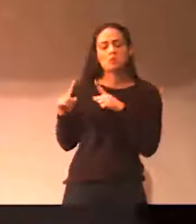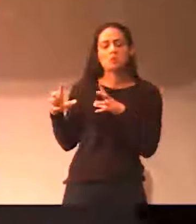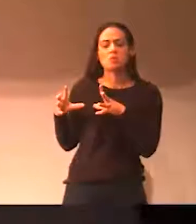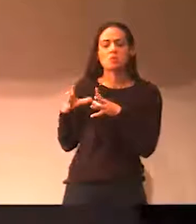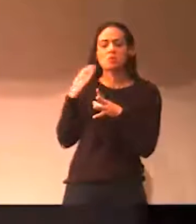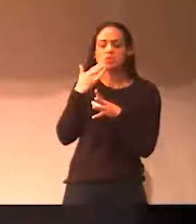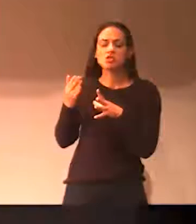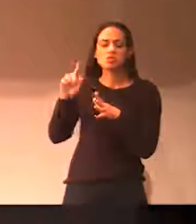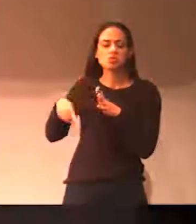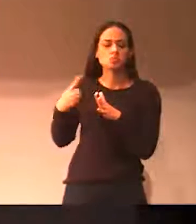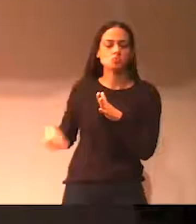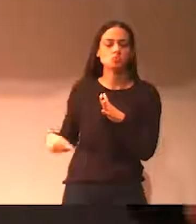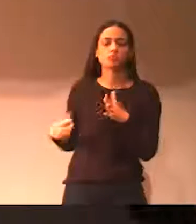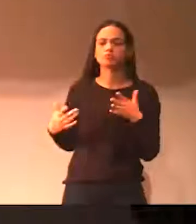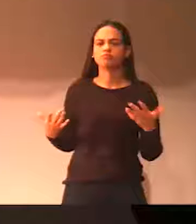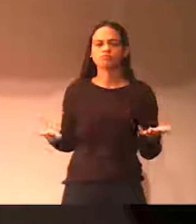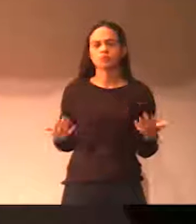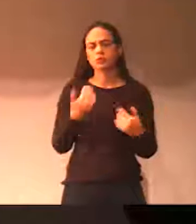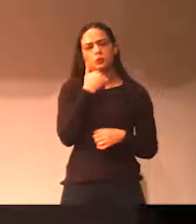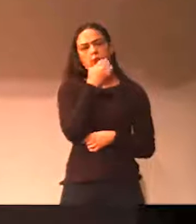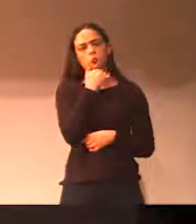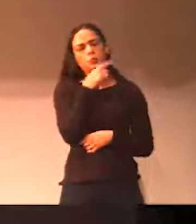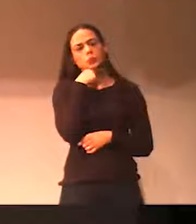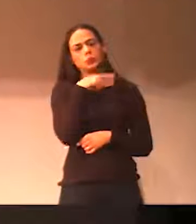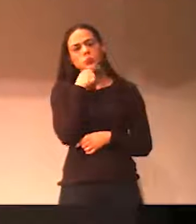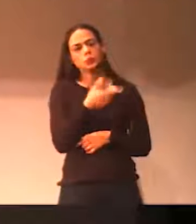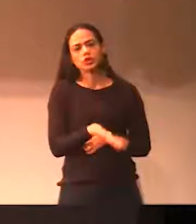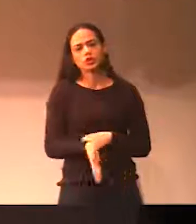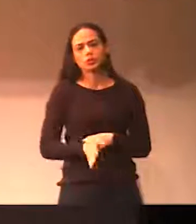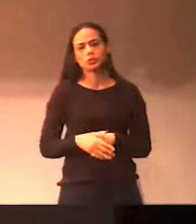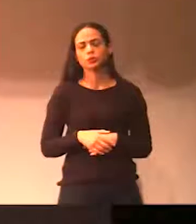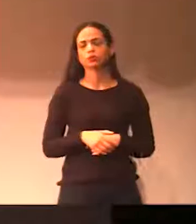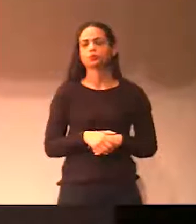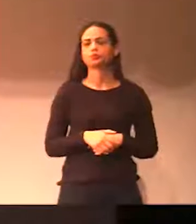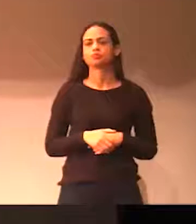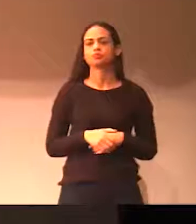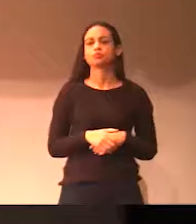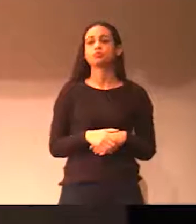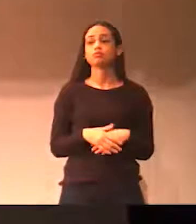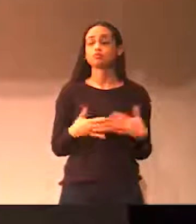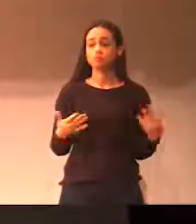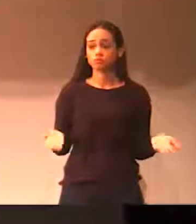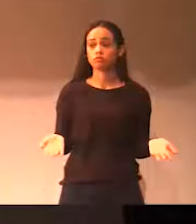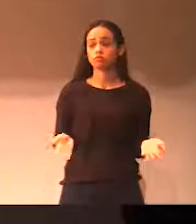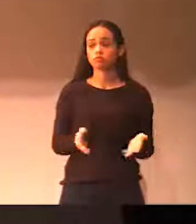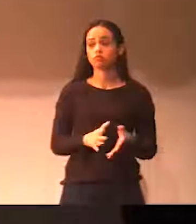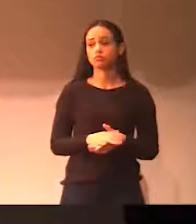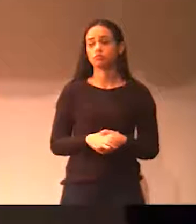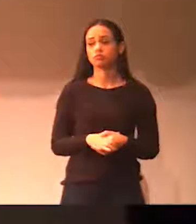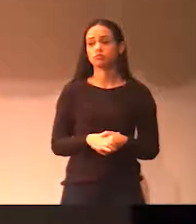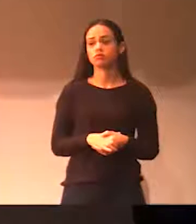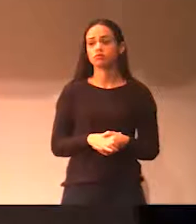desestabilizar, mas não funcionou. Acho que o tiro saiu pela culatra aí. Então, existem outras